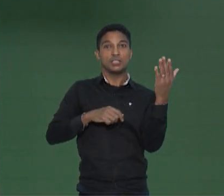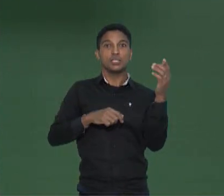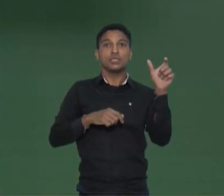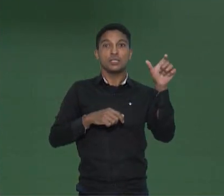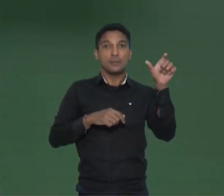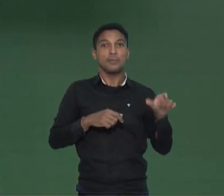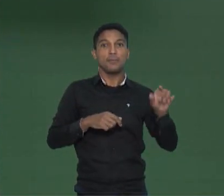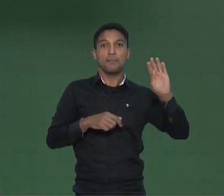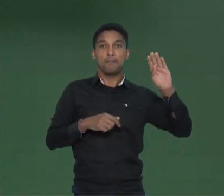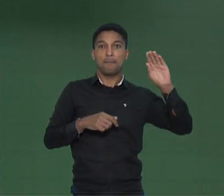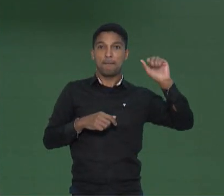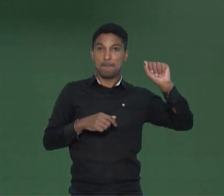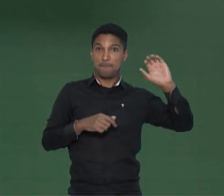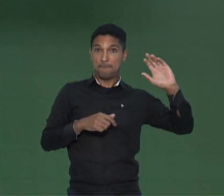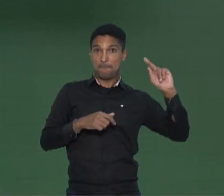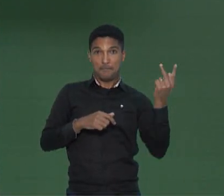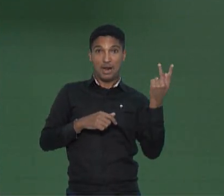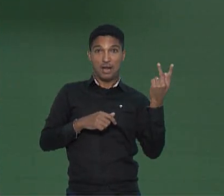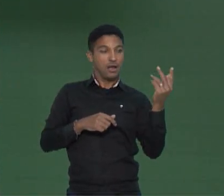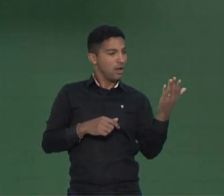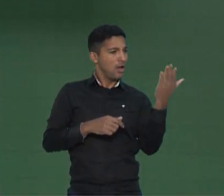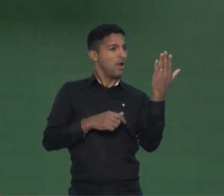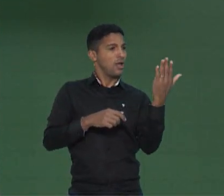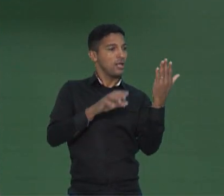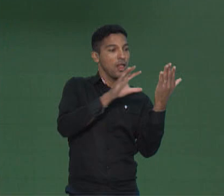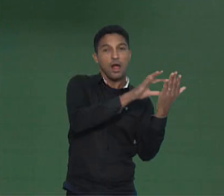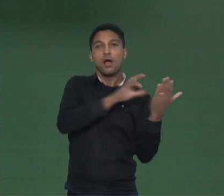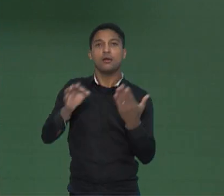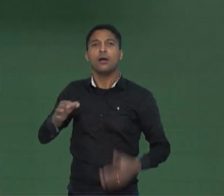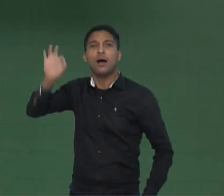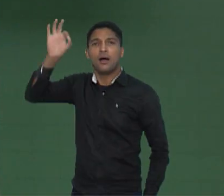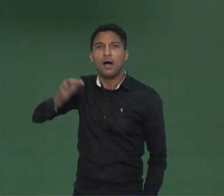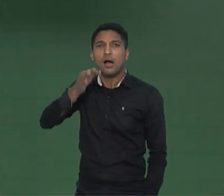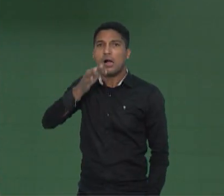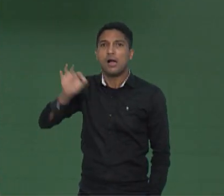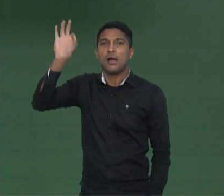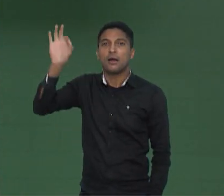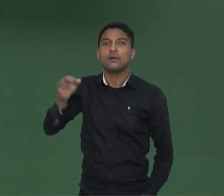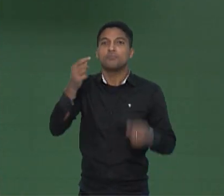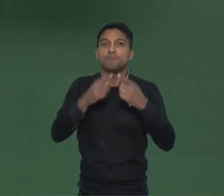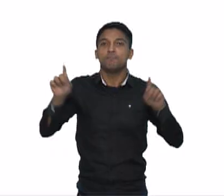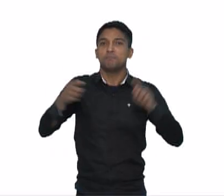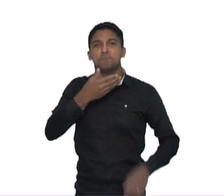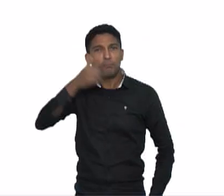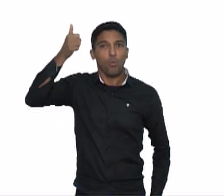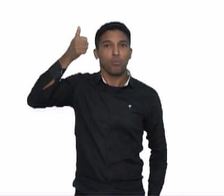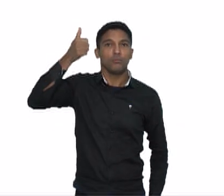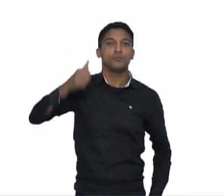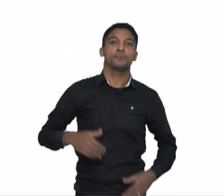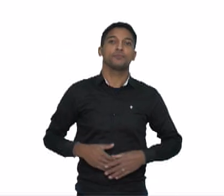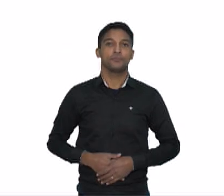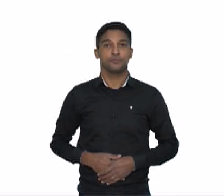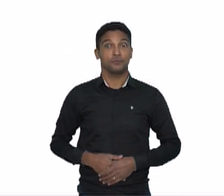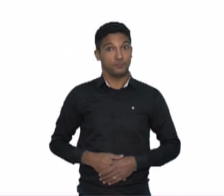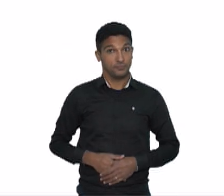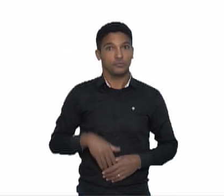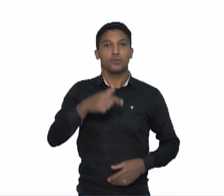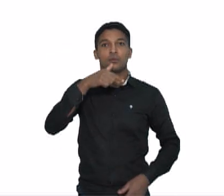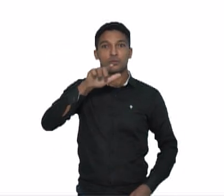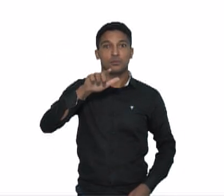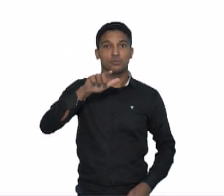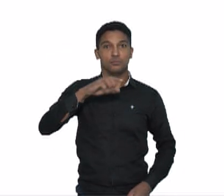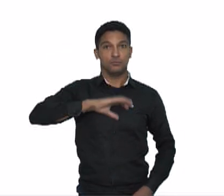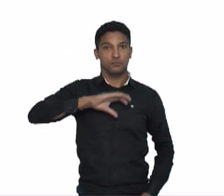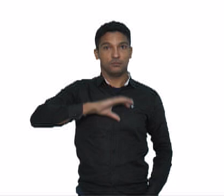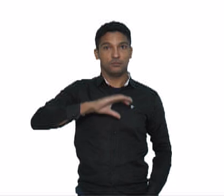sob, sobre e tras. Nós temos aqui as principais, as essenciais preposições. O de,